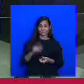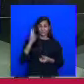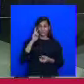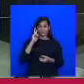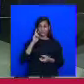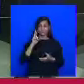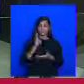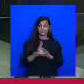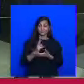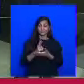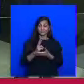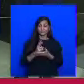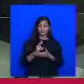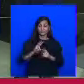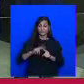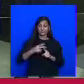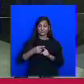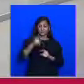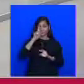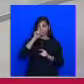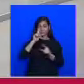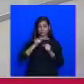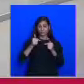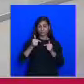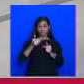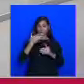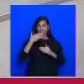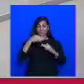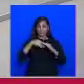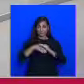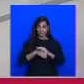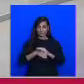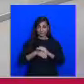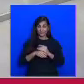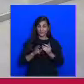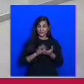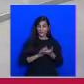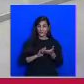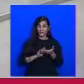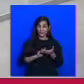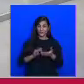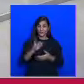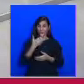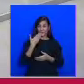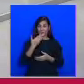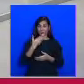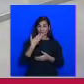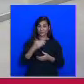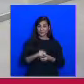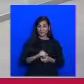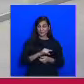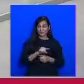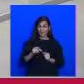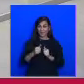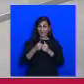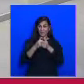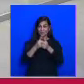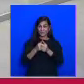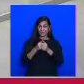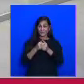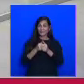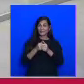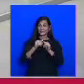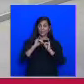Lembrando que na sequência da dupla cena tem Dia de Sorte, tem Time Mania e Loto Fácil. Você acompanhando